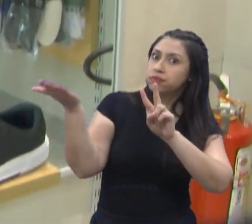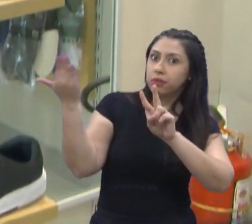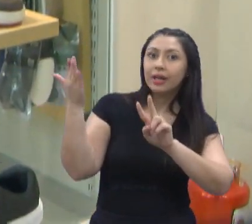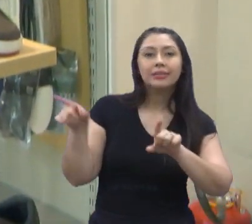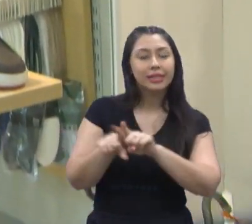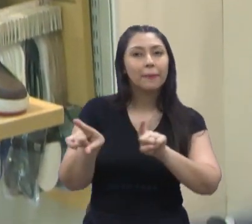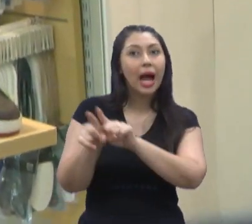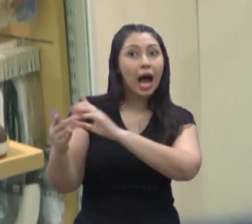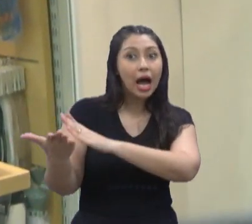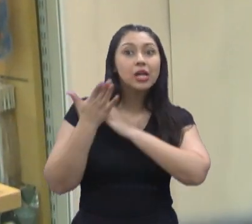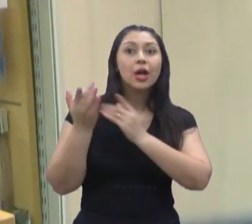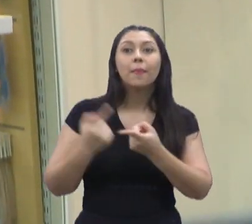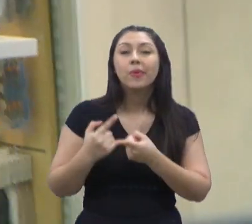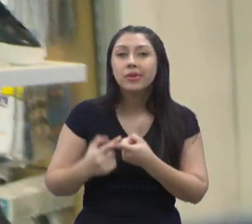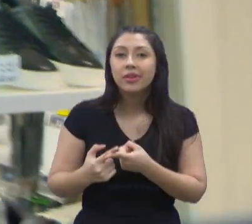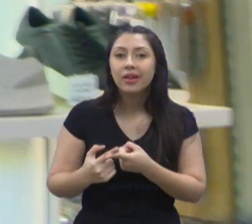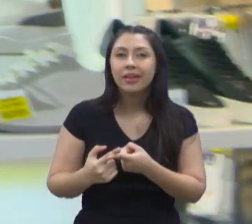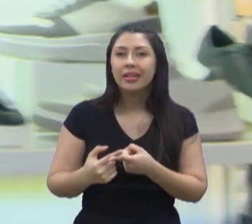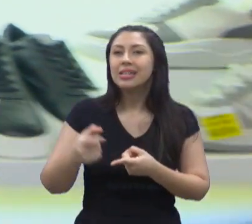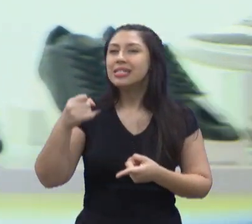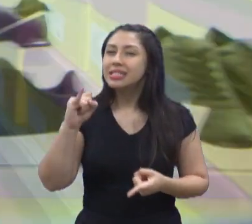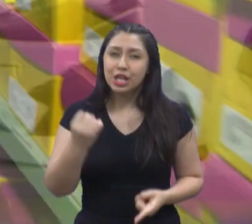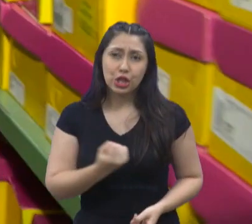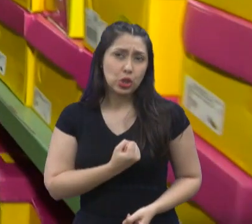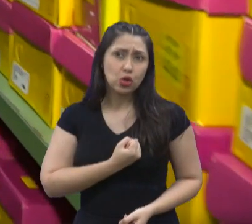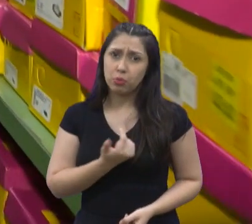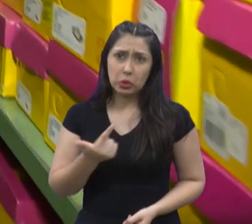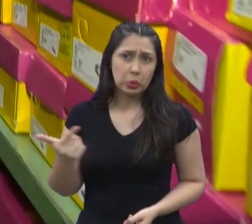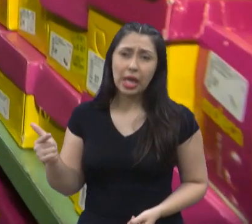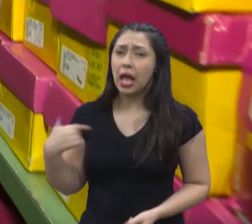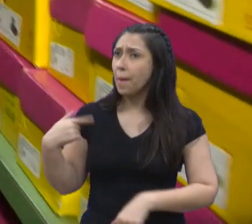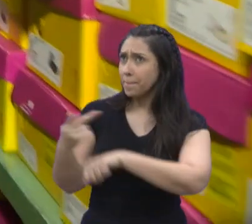sugestão. Se eu não tenho um número aqui, eu consigo fazer essa busca melhor no estoque.